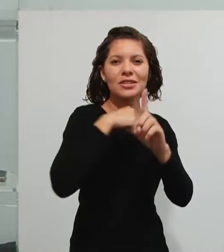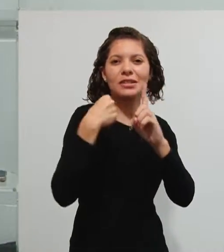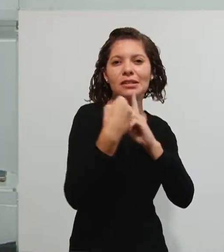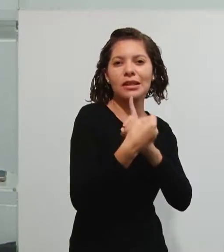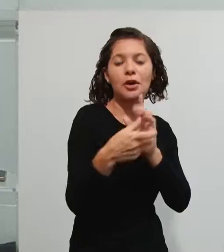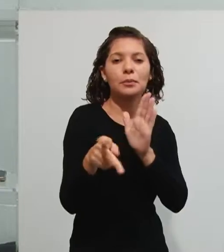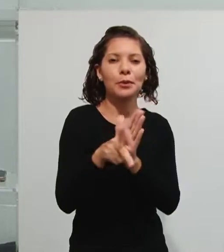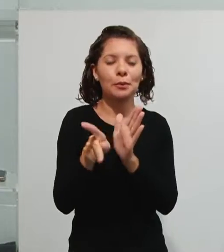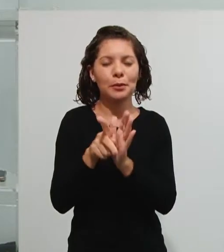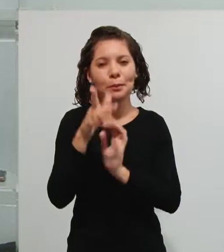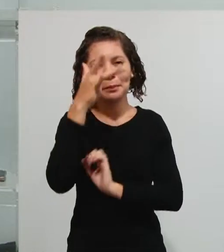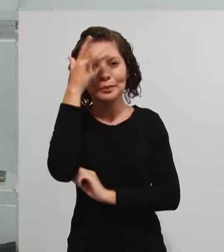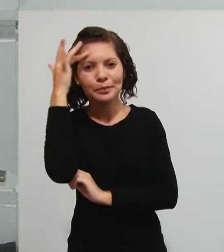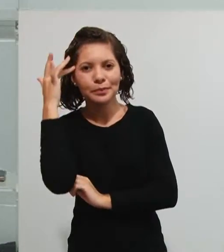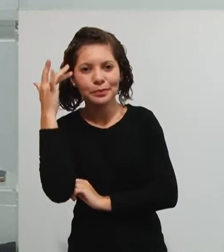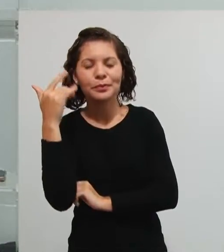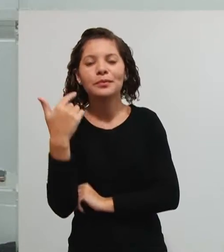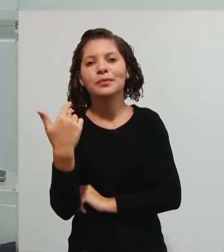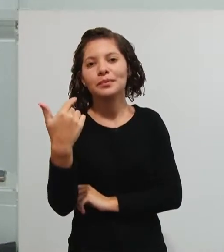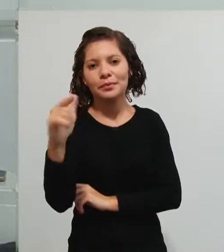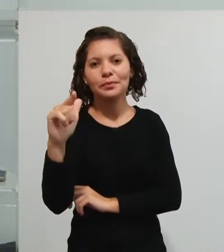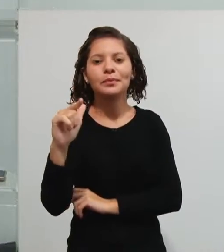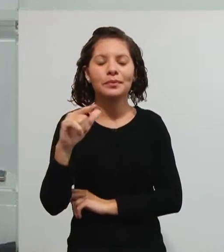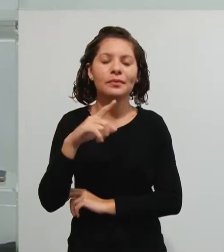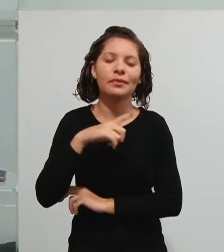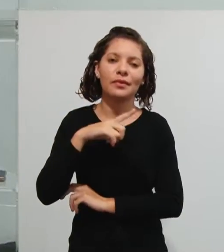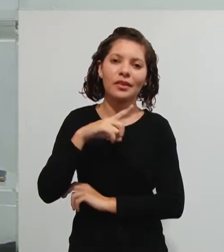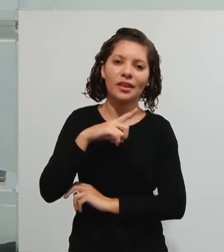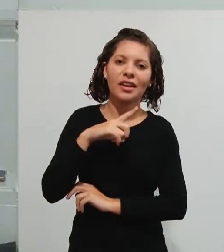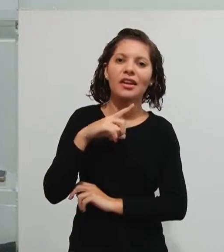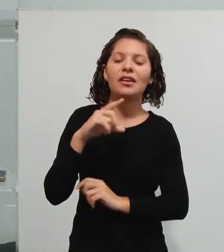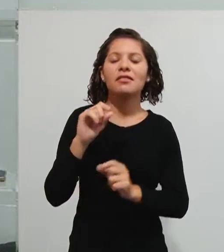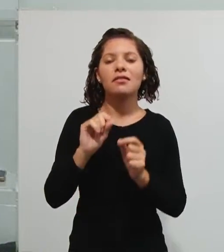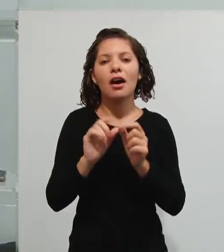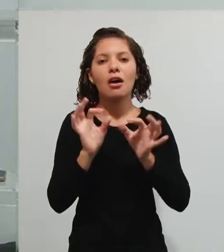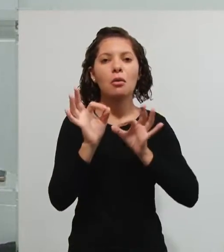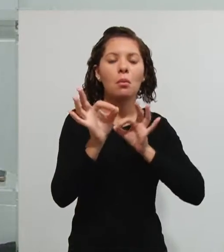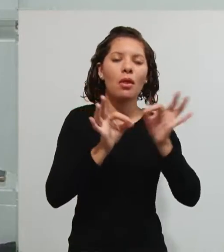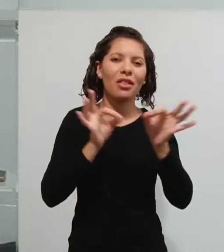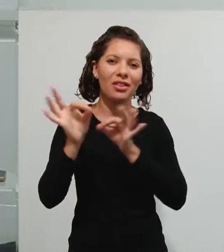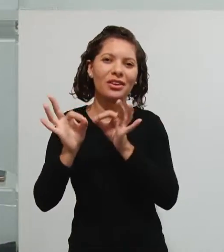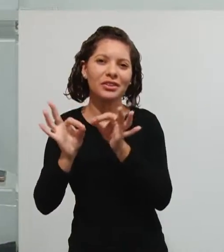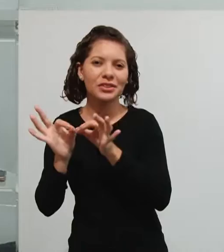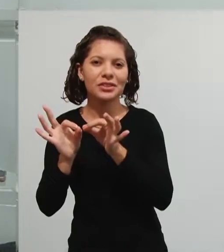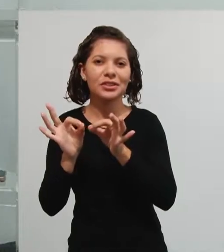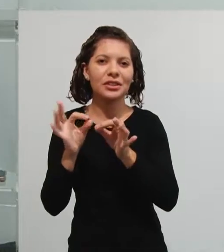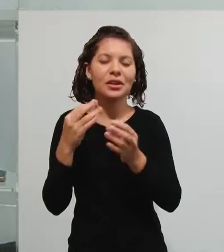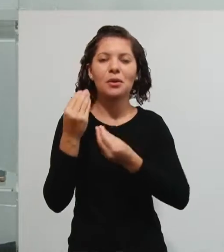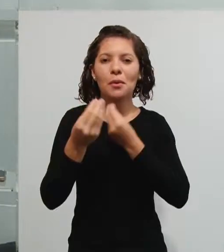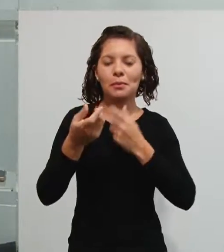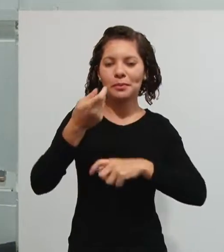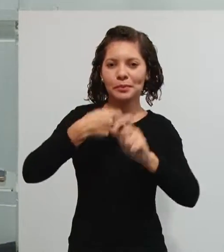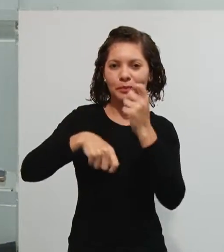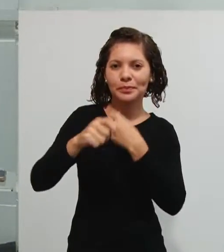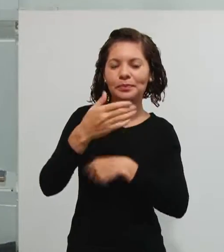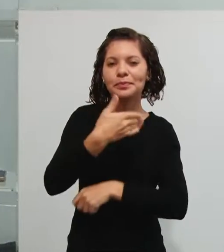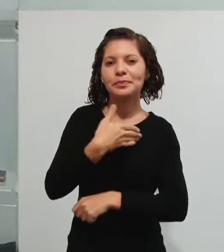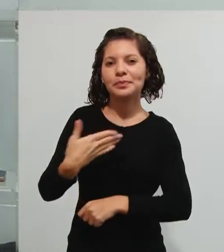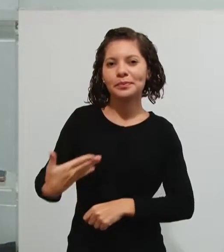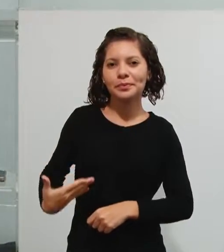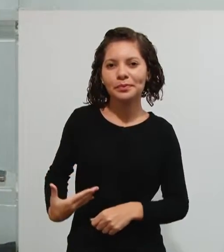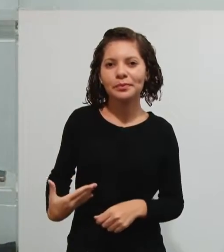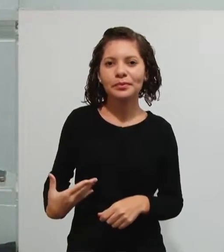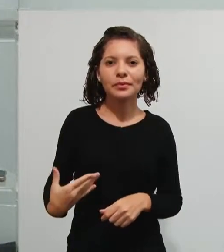dessas atividades aqui exercidas, planejadas e executadas pela administração pública e